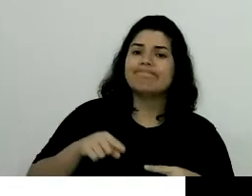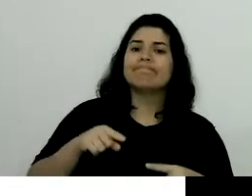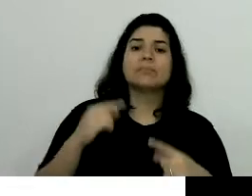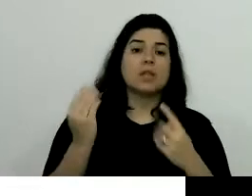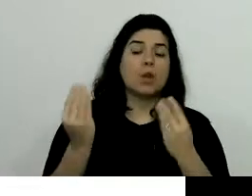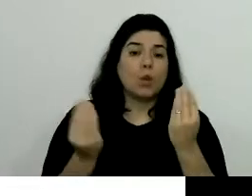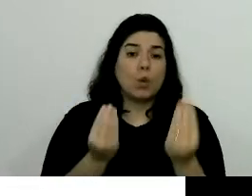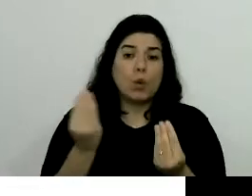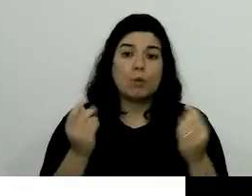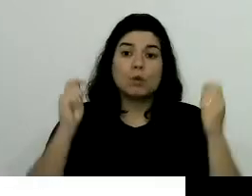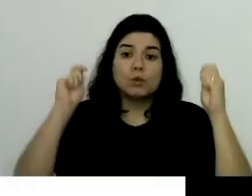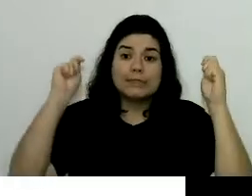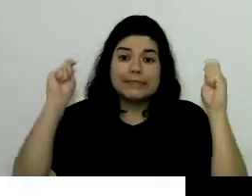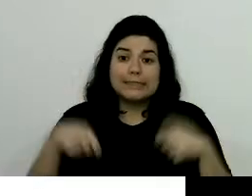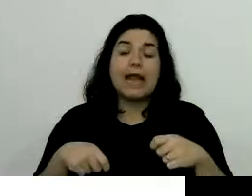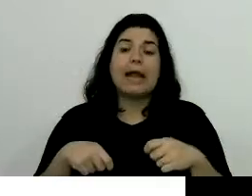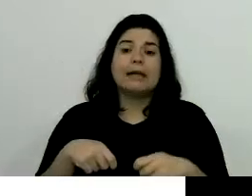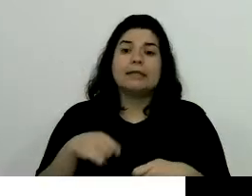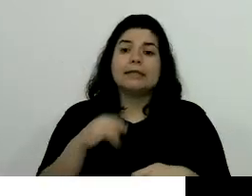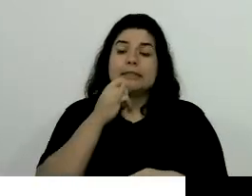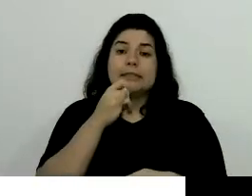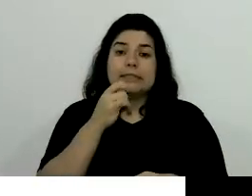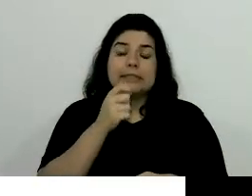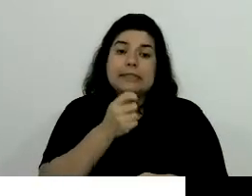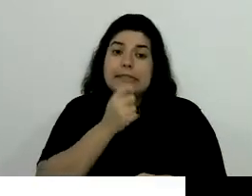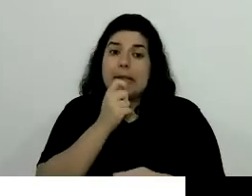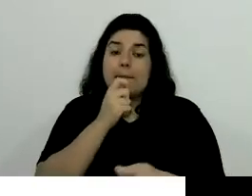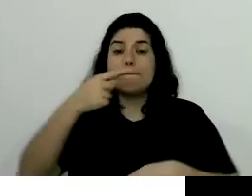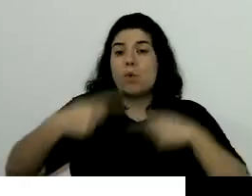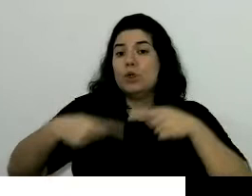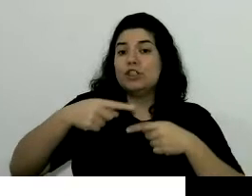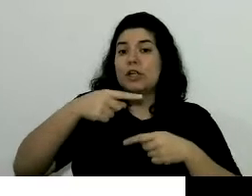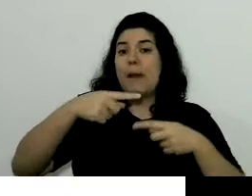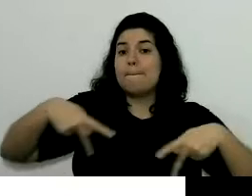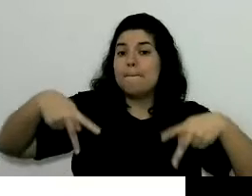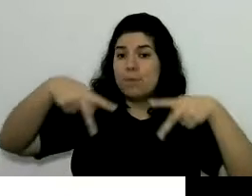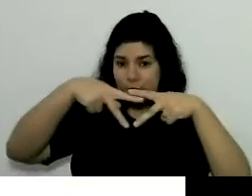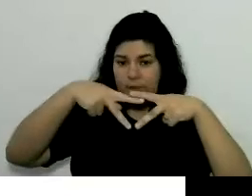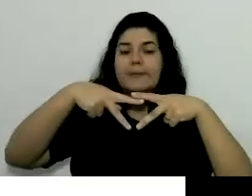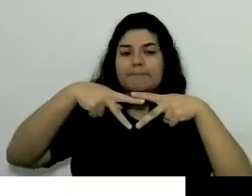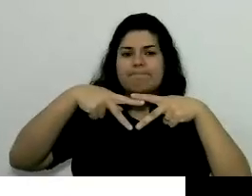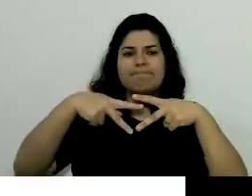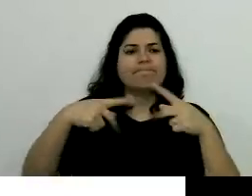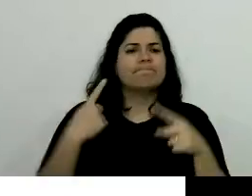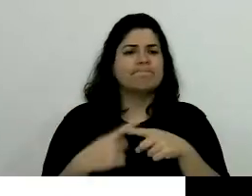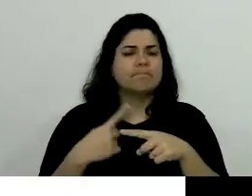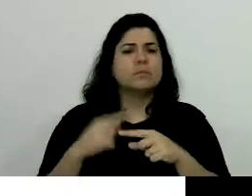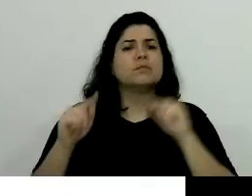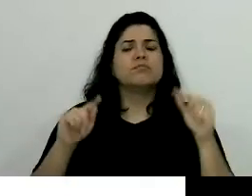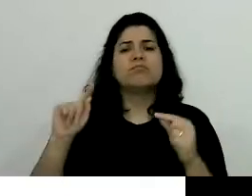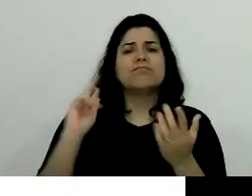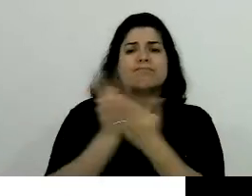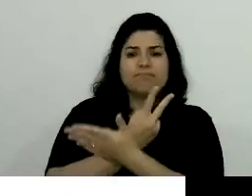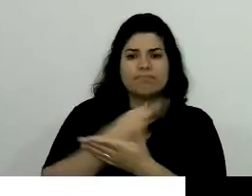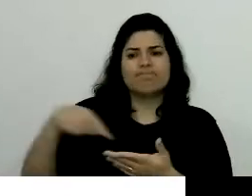nós podemos seguir sem políticas públicas de preservação do patrimônio. O que aconteceu na nossa relação com o